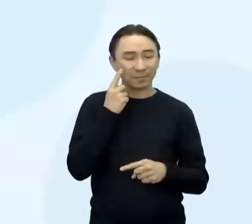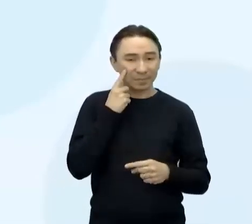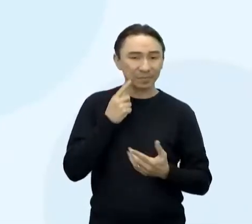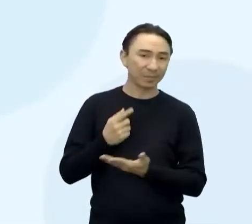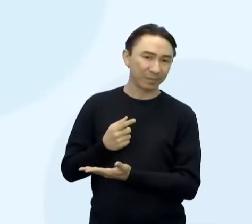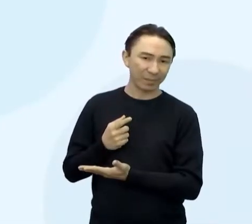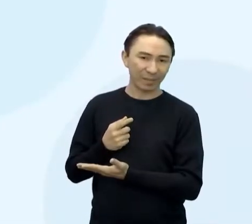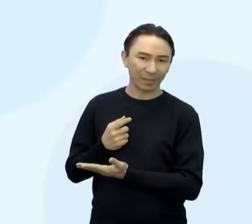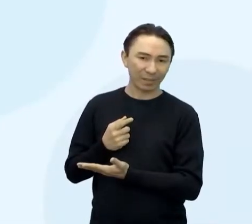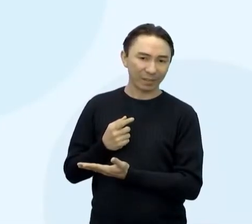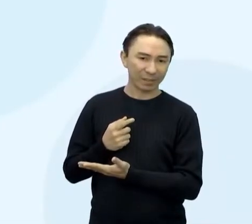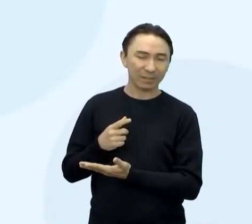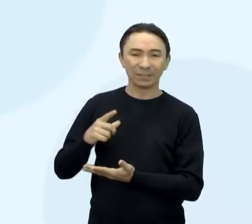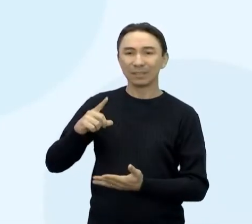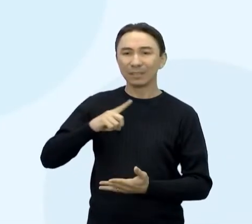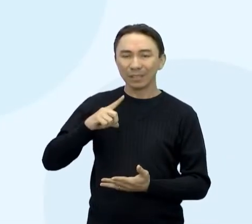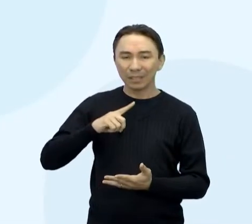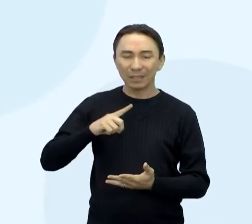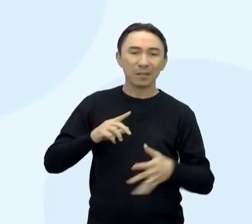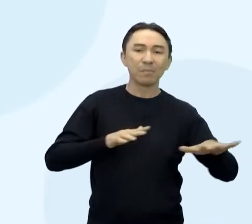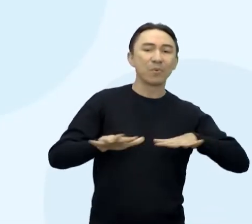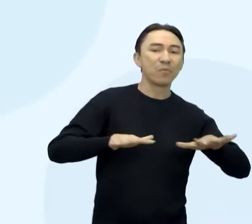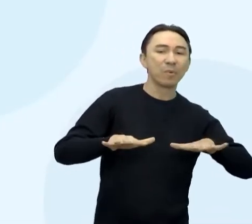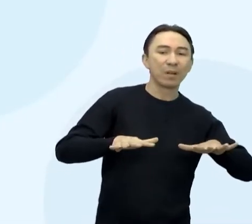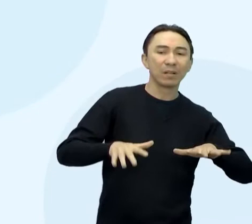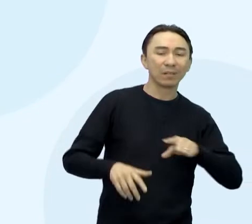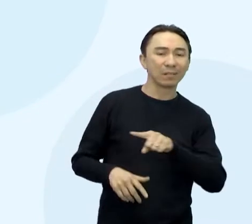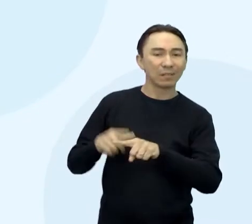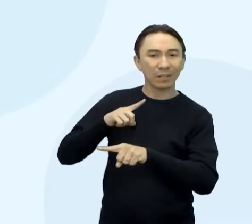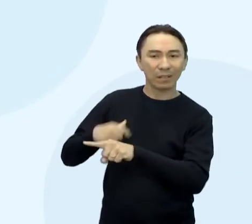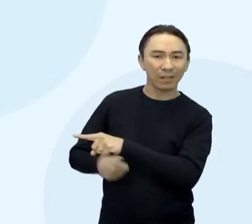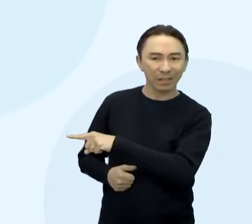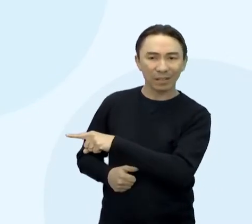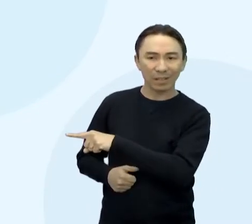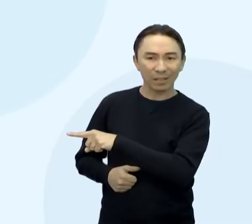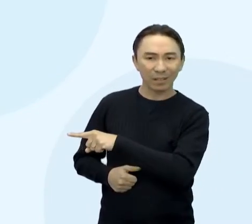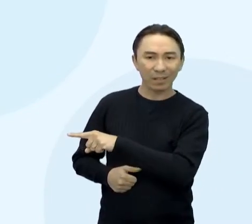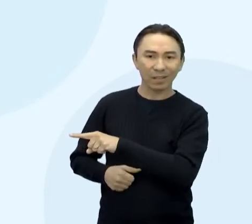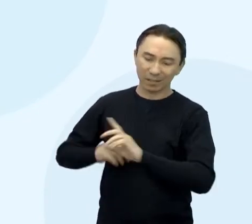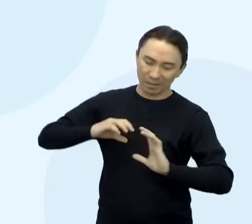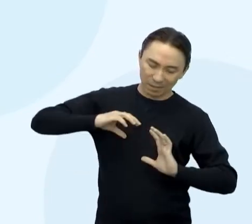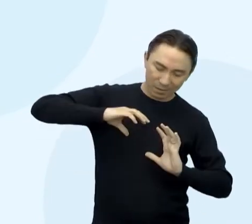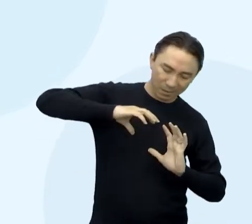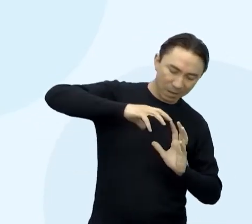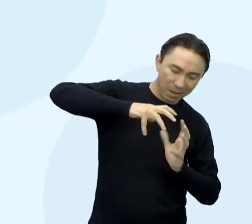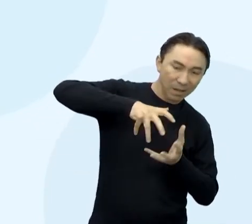Tem alguém aí em movimento ou não? A Terra se movimenta ou não? Mas não verticalmente, né?